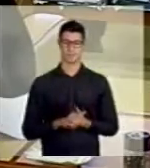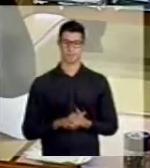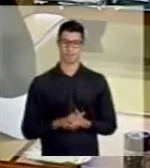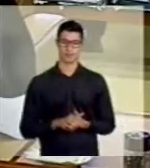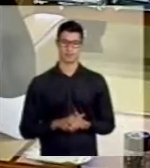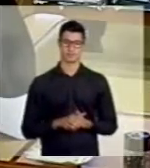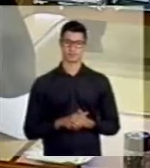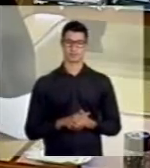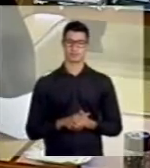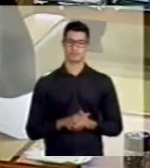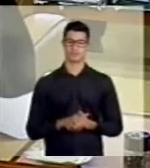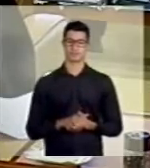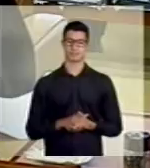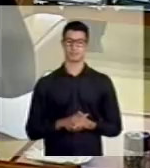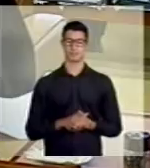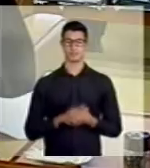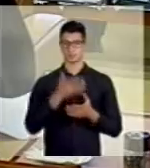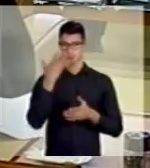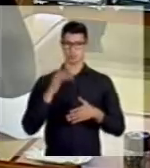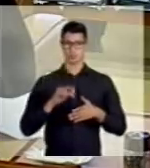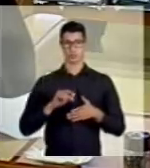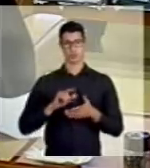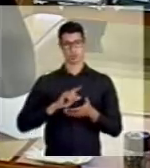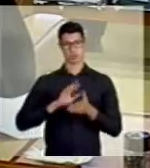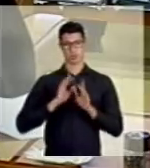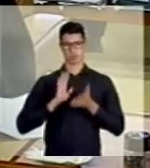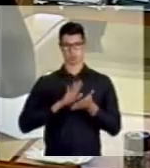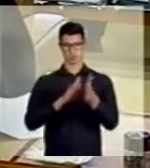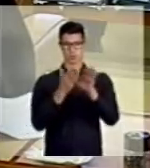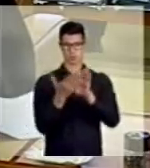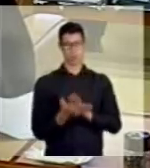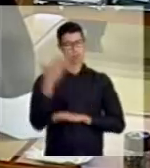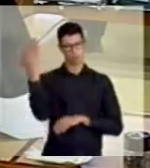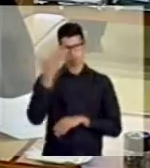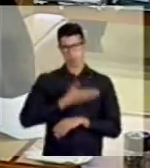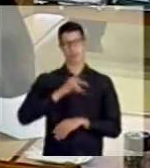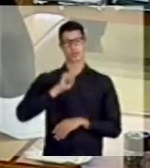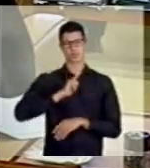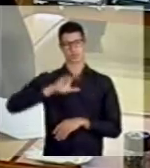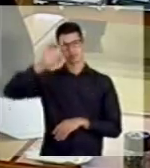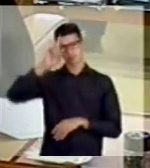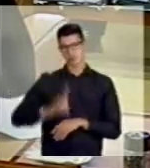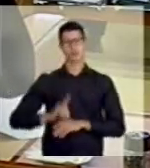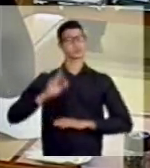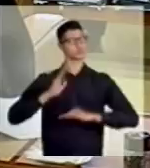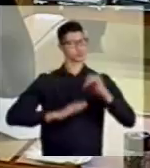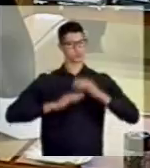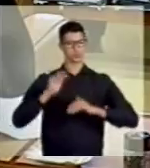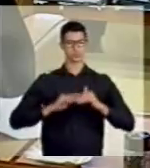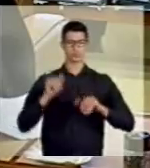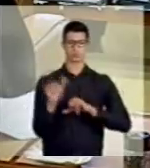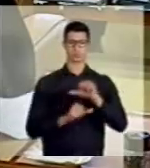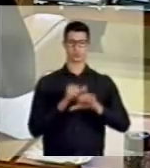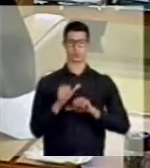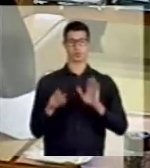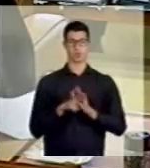É uma tese longa. O transexual, comprovada juridicamente sua condição, tem direito fundamental subjetivo à alteração de